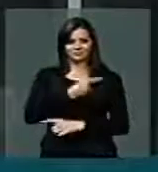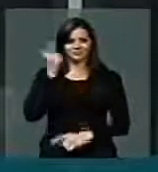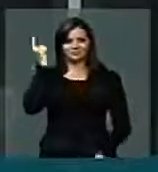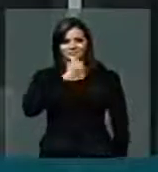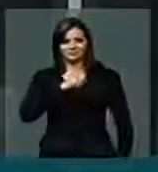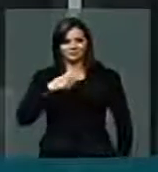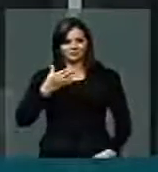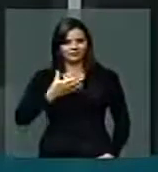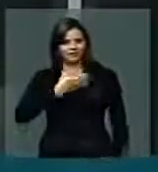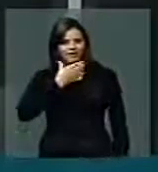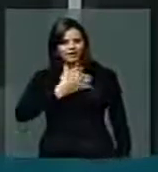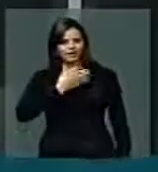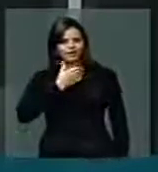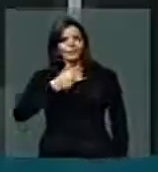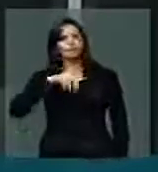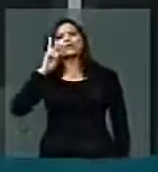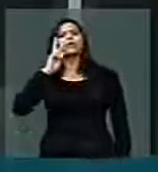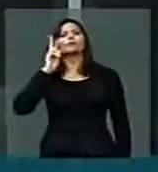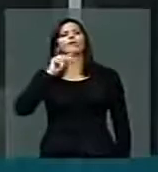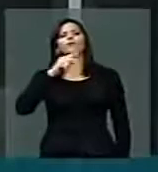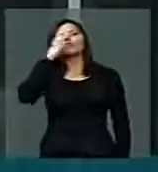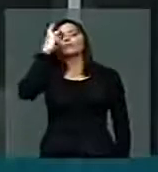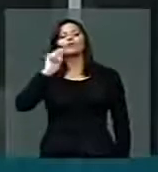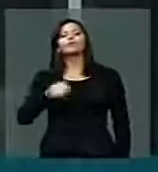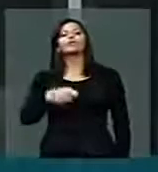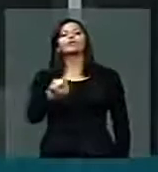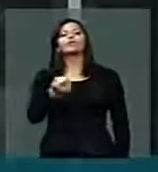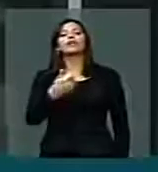Natal, estar lembrando do aniversariante.